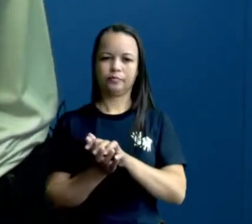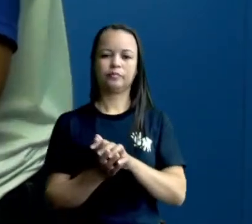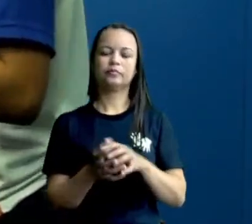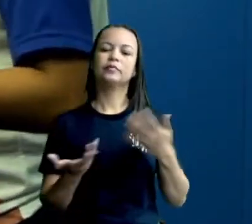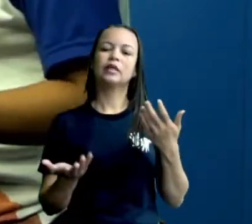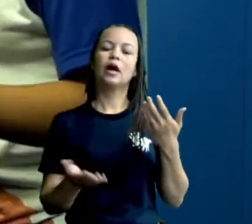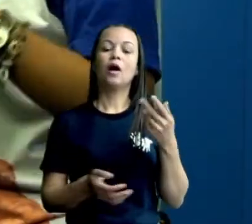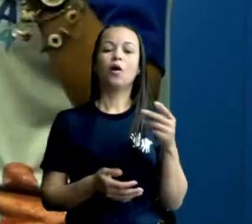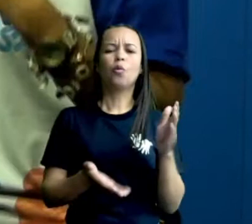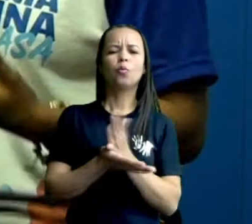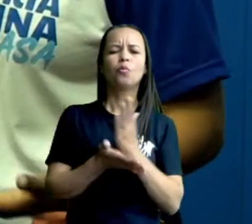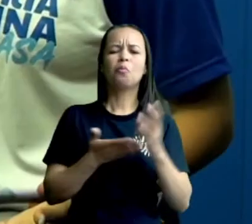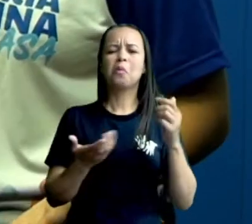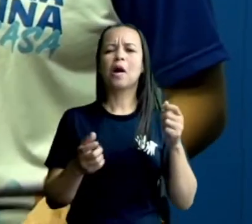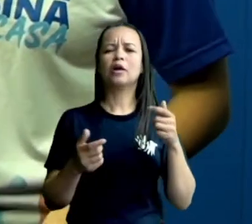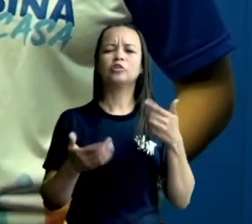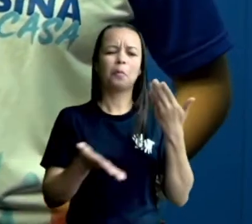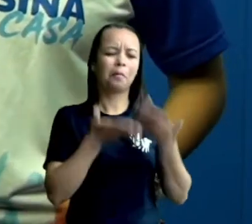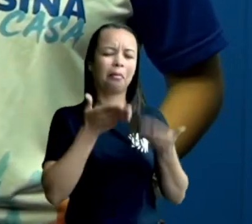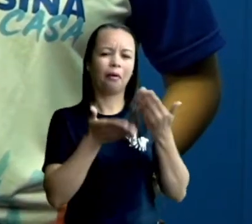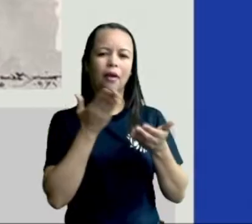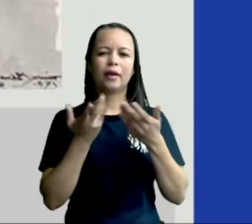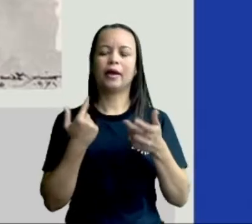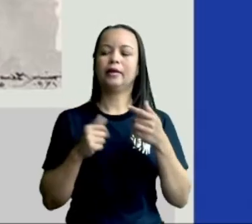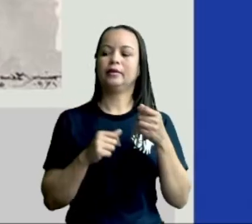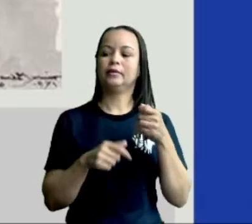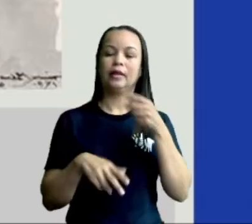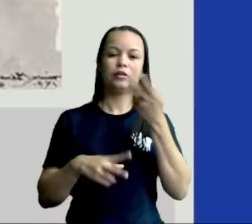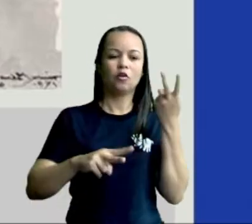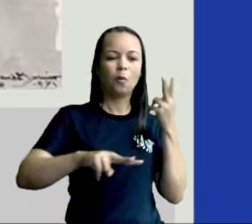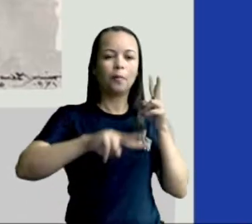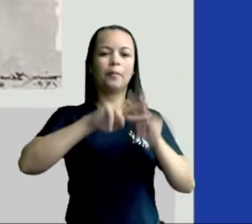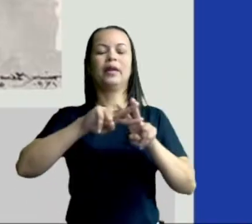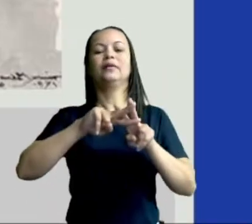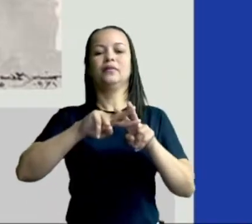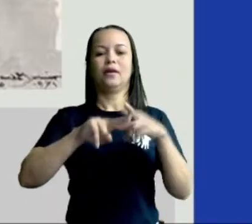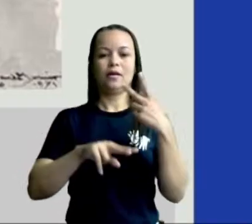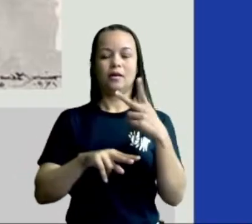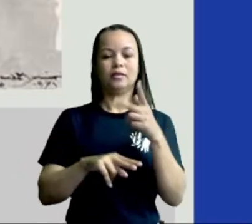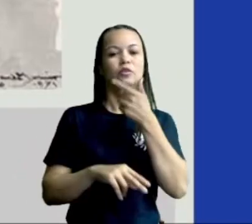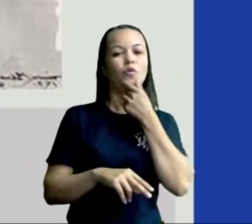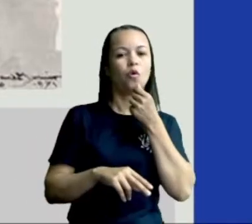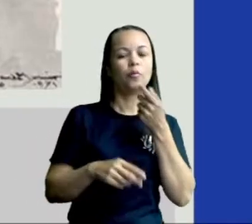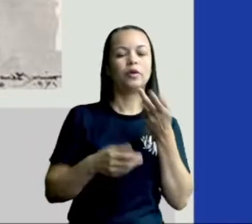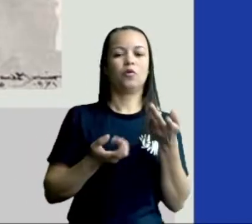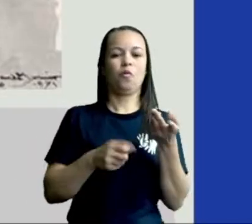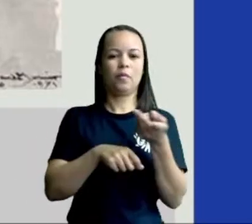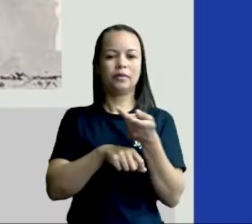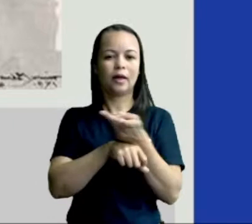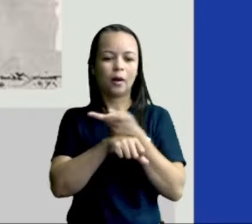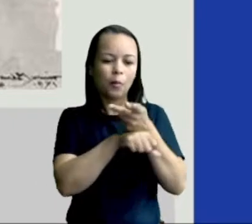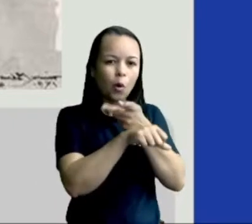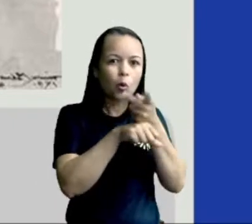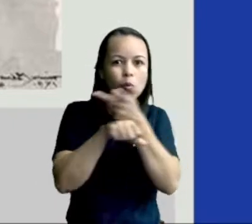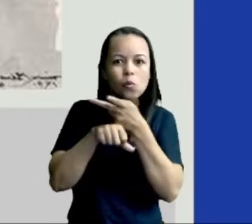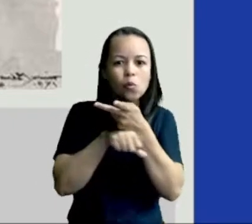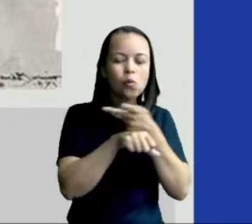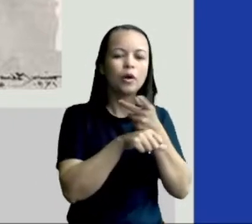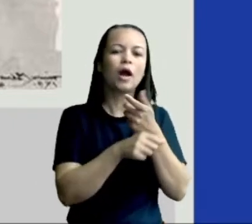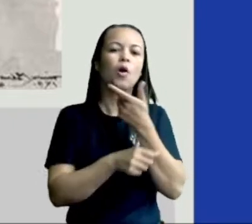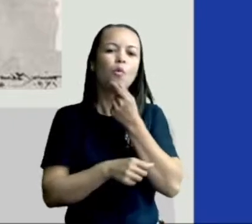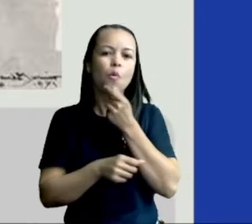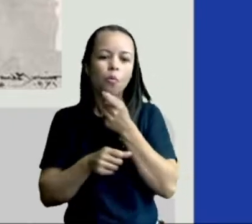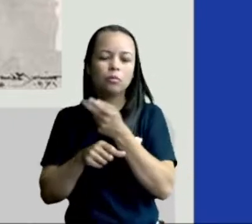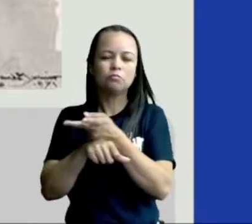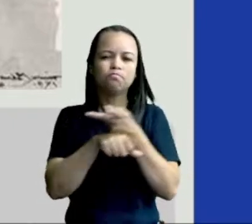os holandeses resolveram prender o líder dessa resistência. Então, começaram a caçar Fernandes Vieira. Caça Fernandes Vieira para